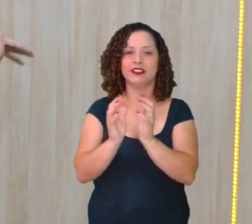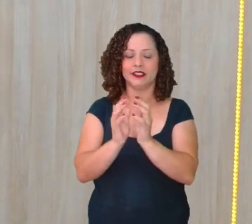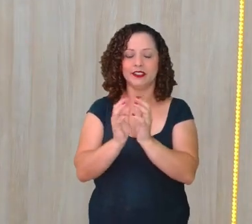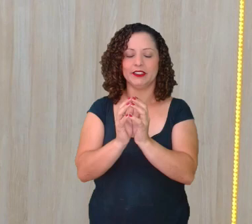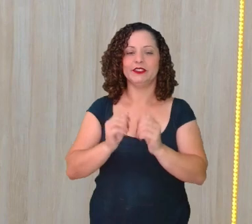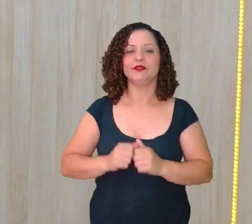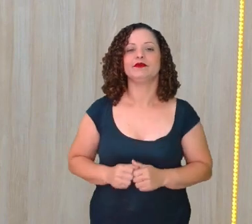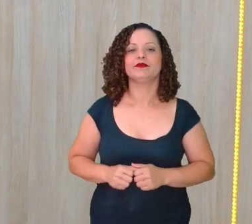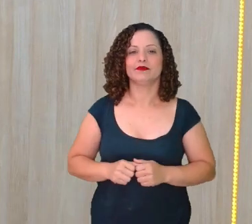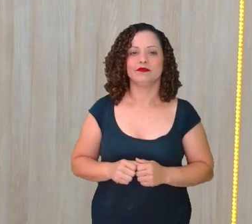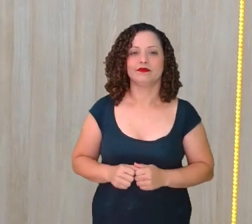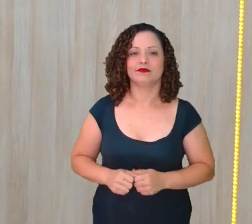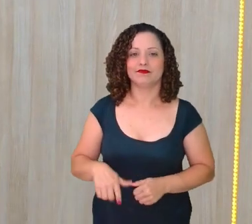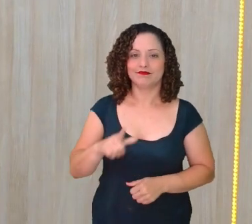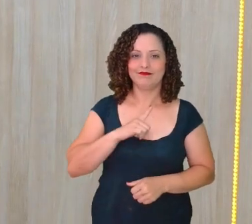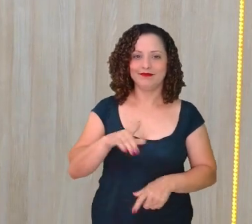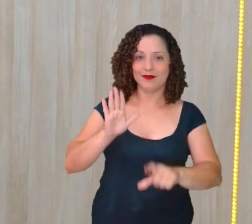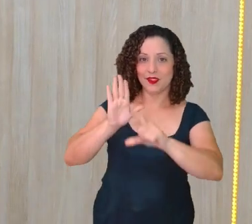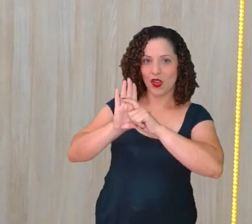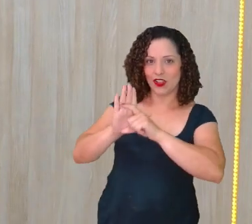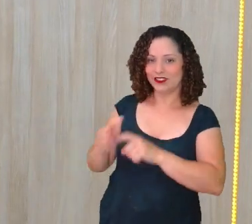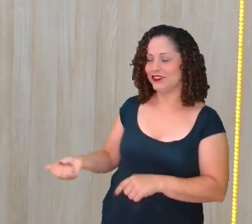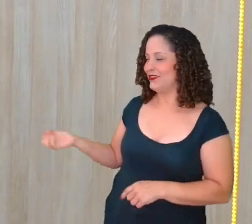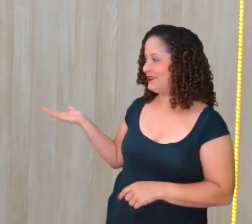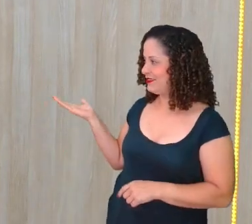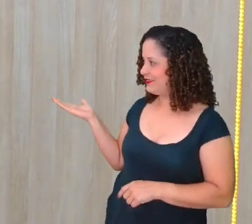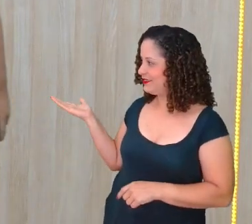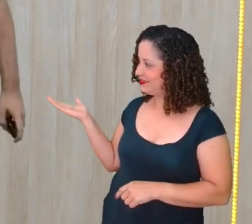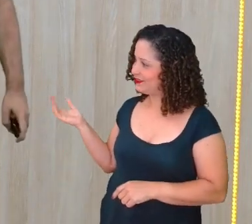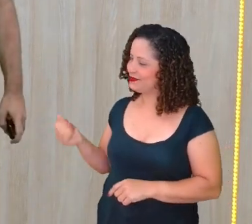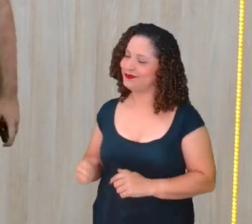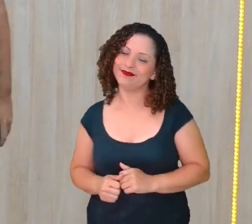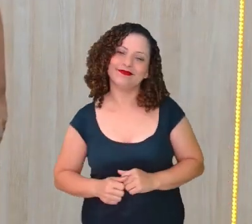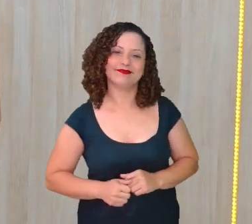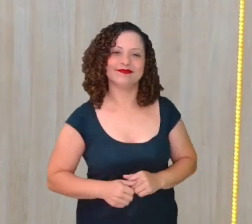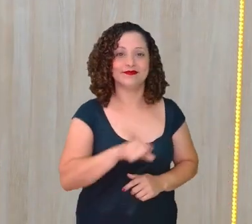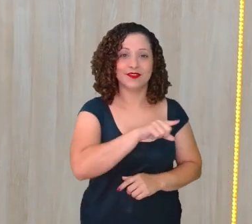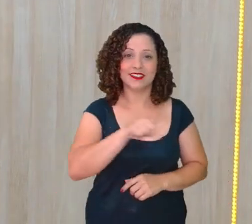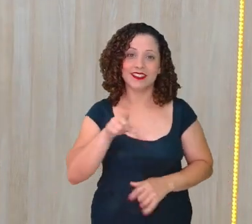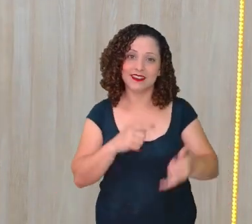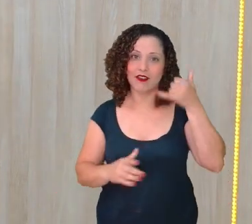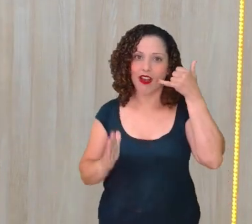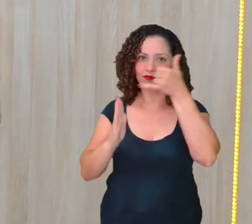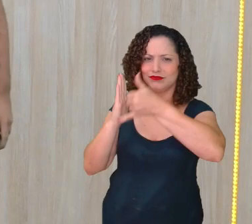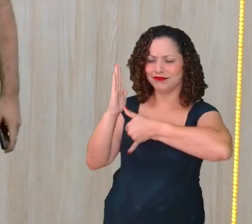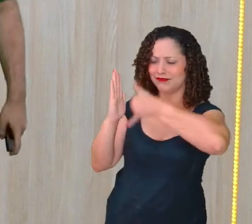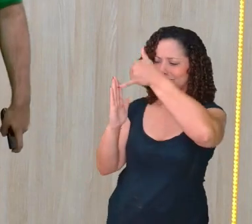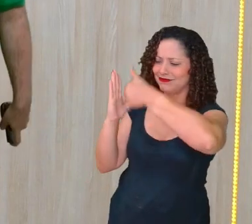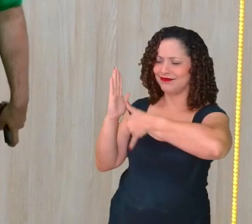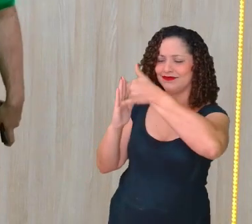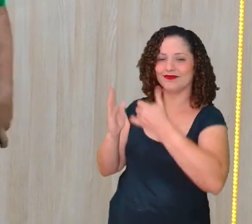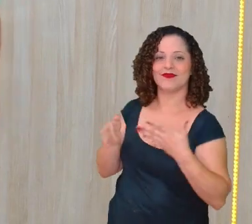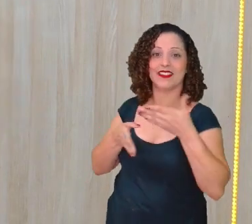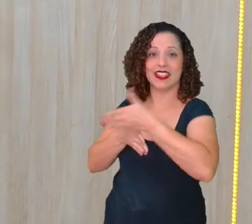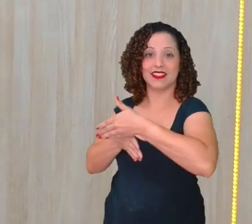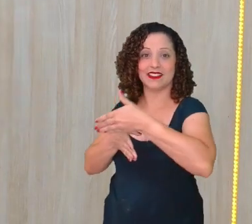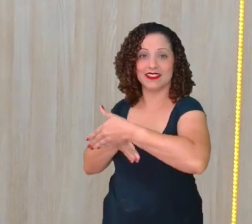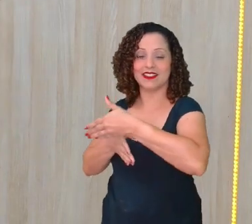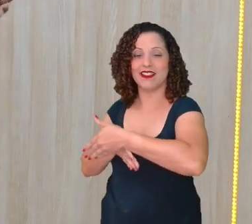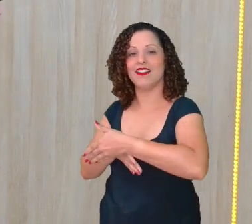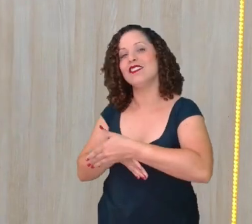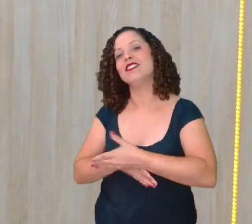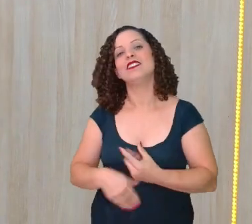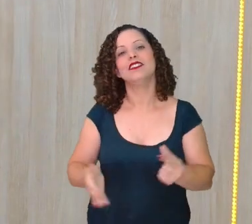Recife. Olha aí, ó, o QR Code na sua tela para você posicionar a câmera no seu celular e ir direto à